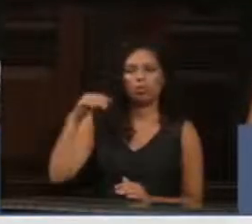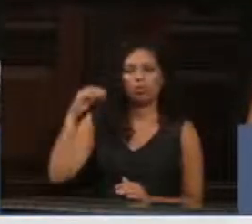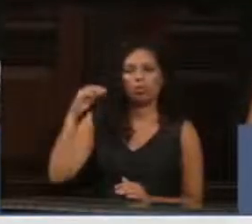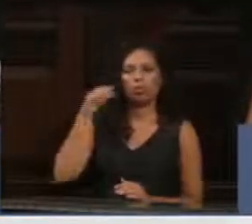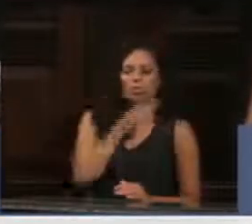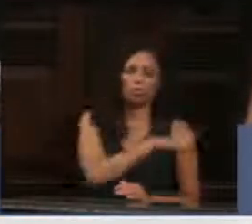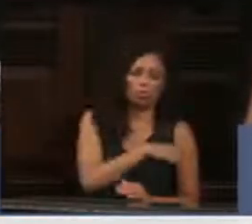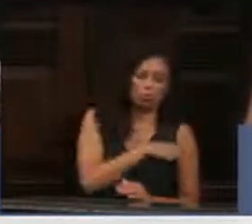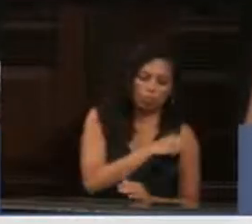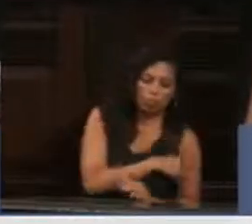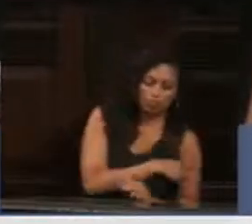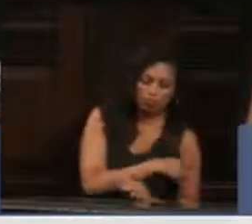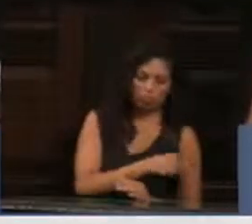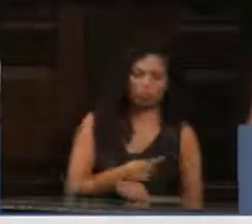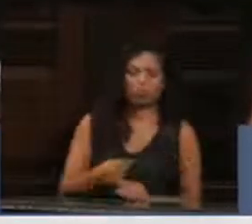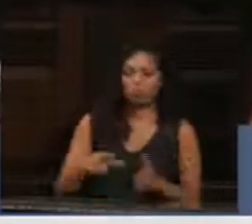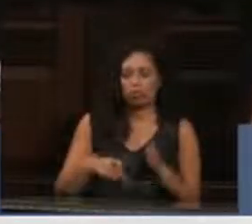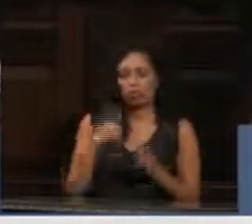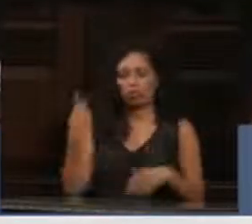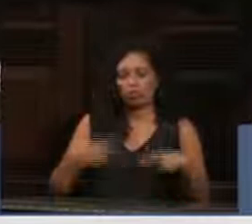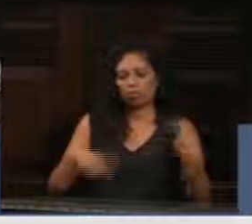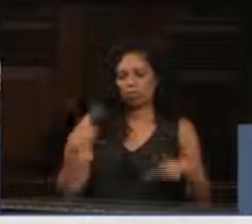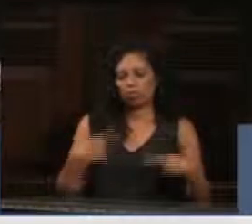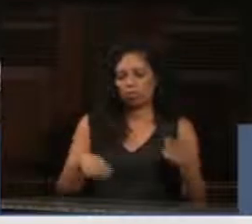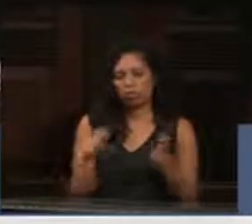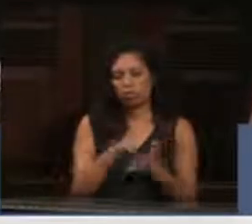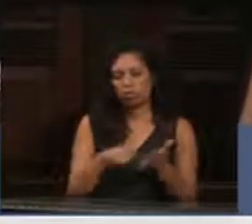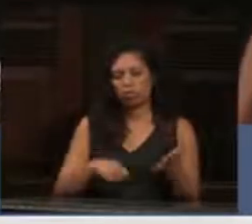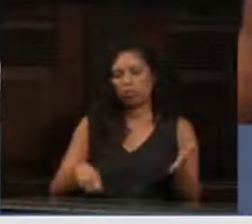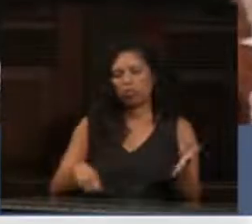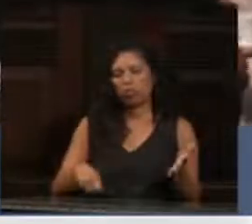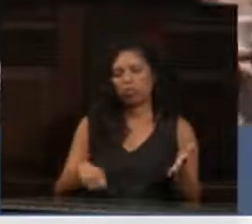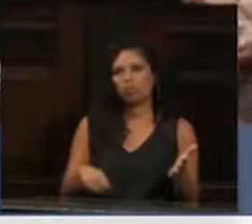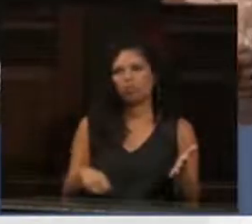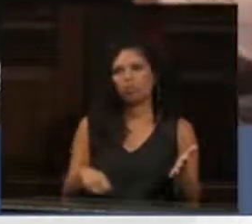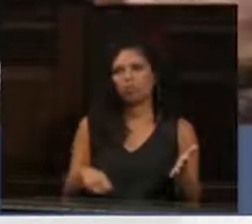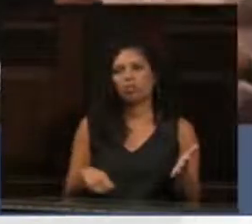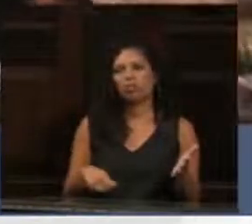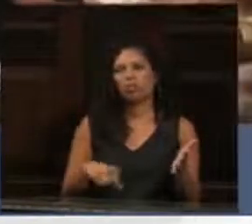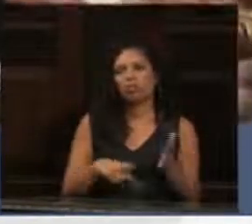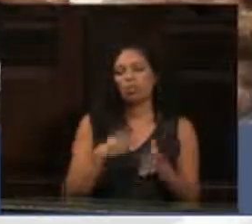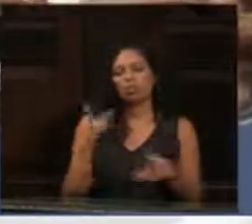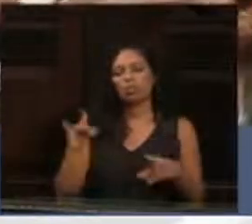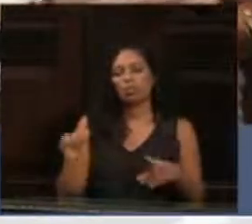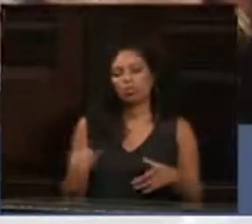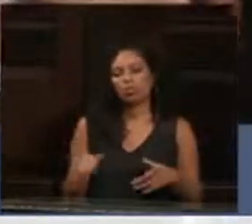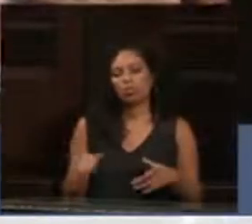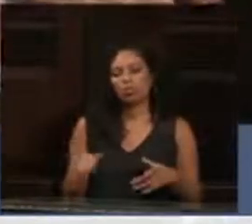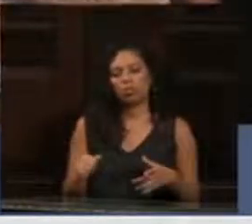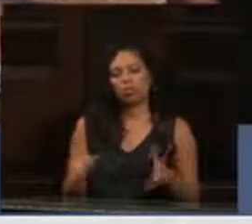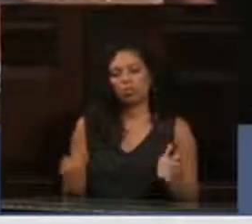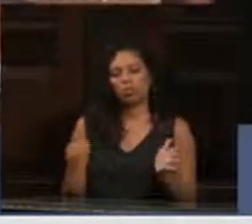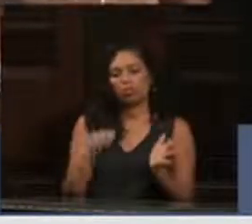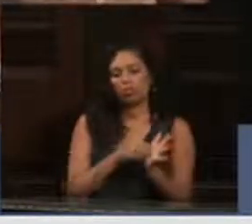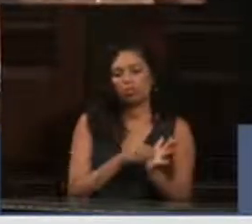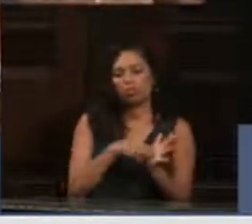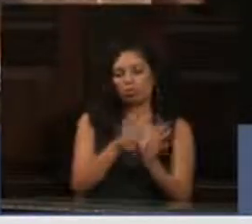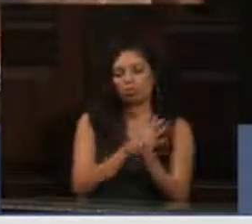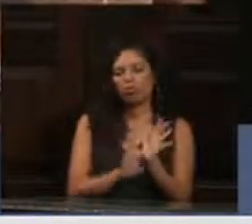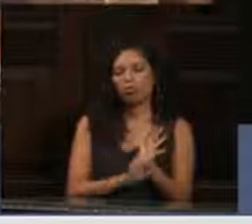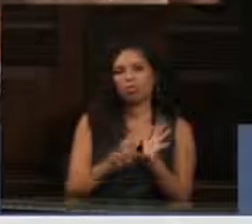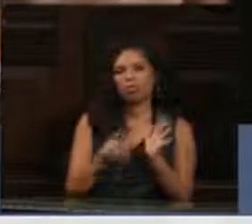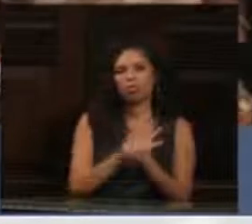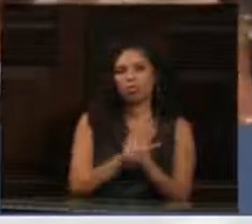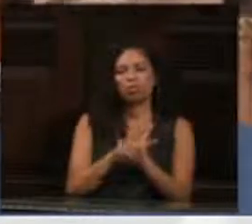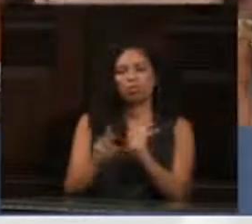Jane. Em segunda discussão, a redação vencido, segundo dia, para recebimento da emenda.